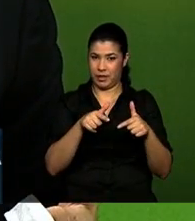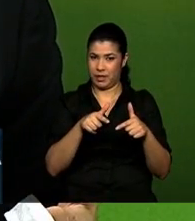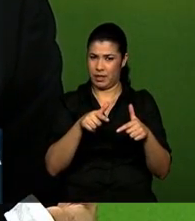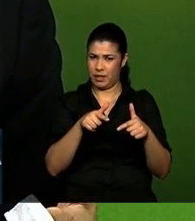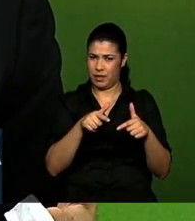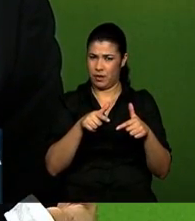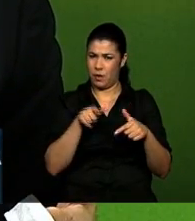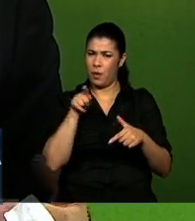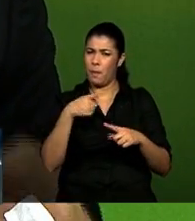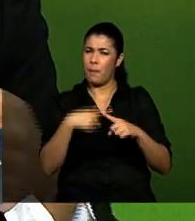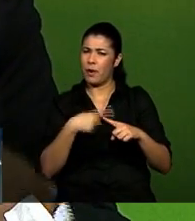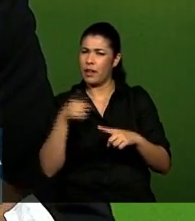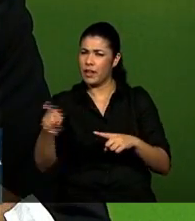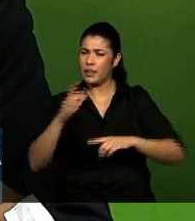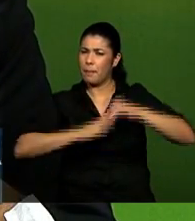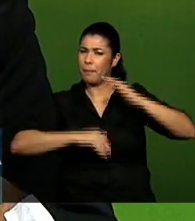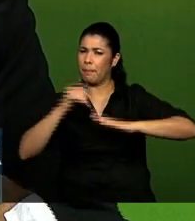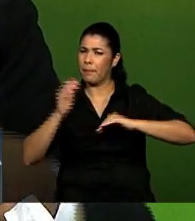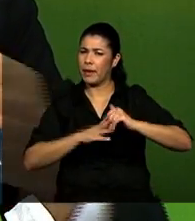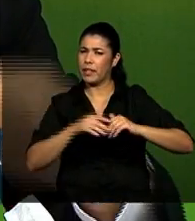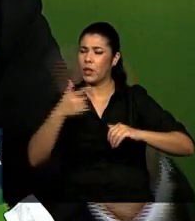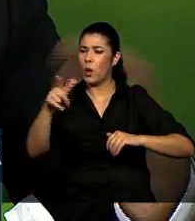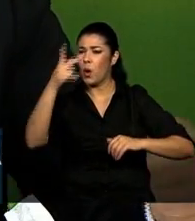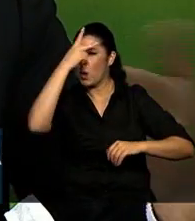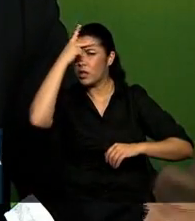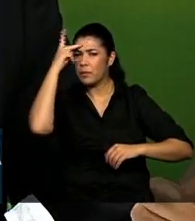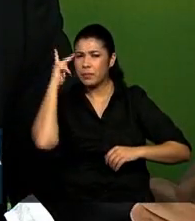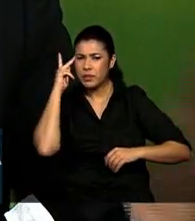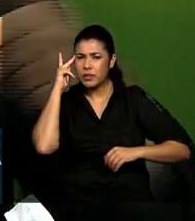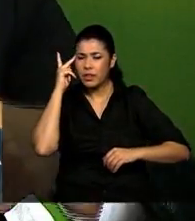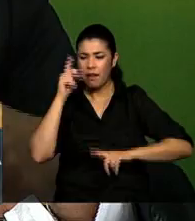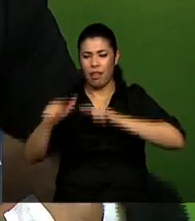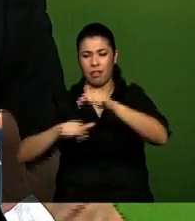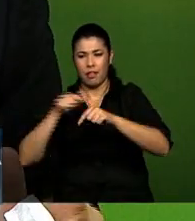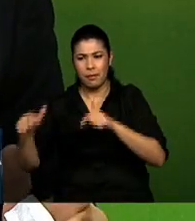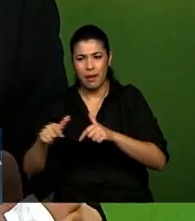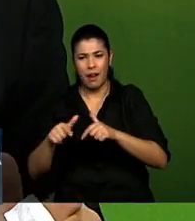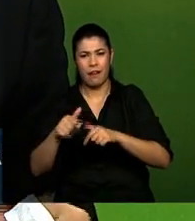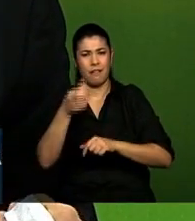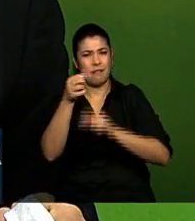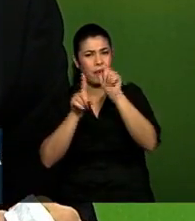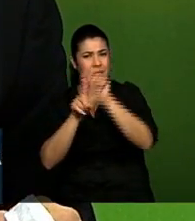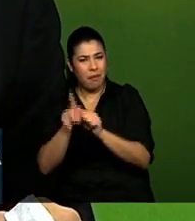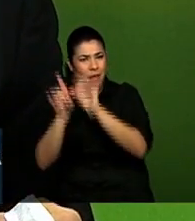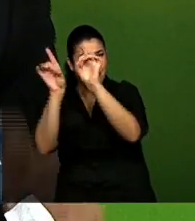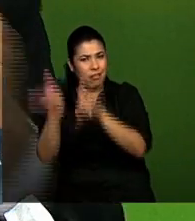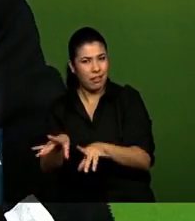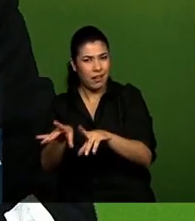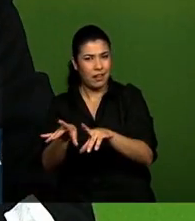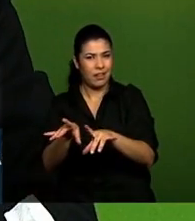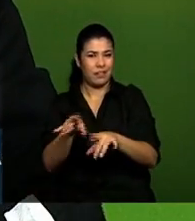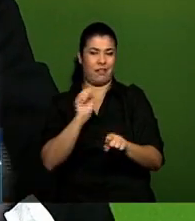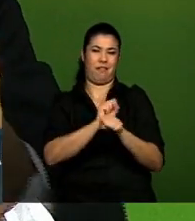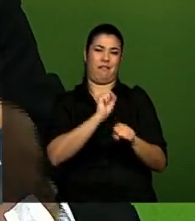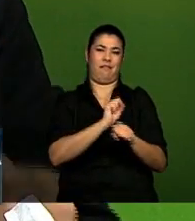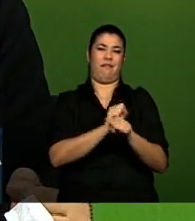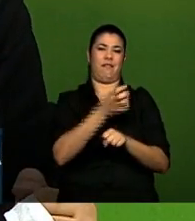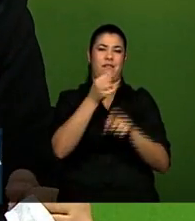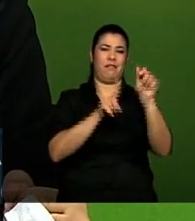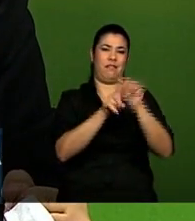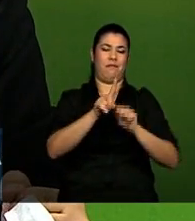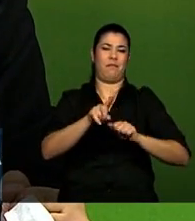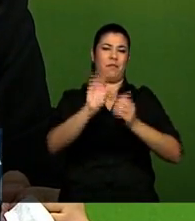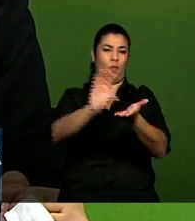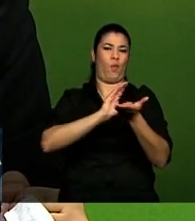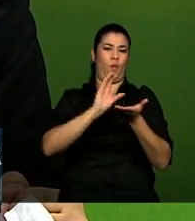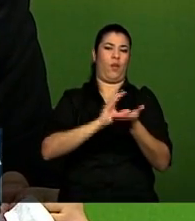desestimular eventuais estímulos a rotatividade que o mecanismo atual está produzindo preservando portanto a